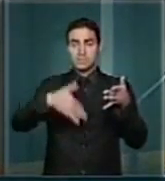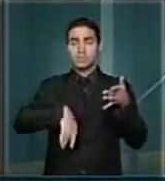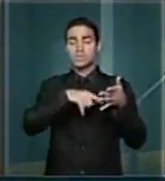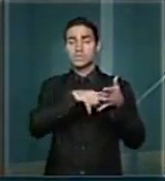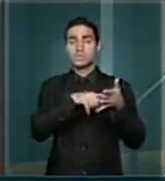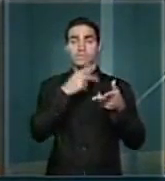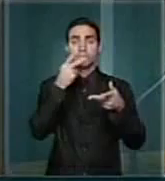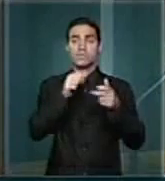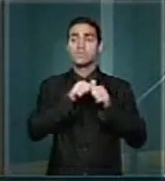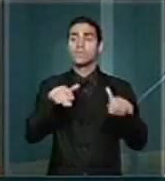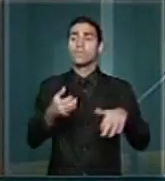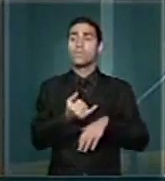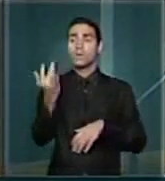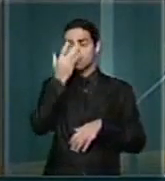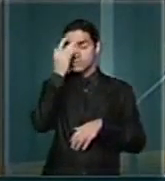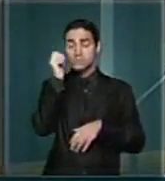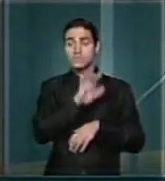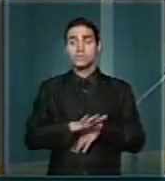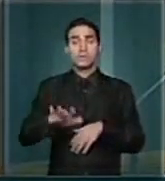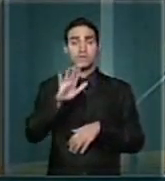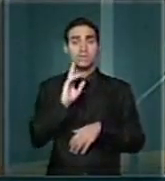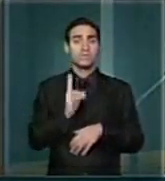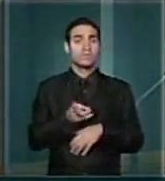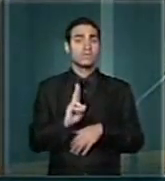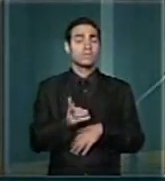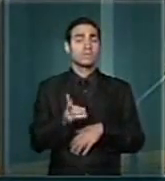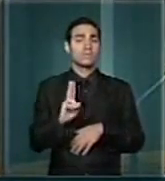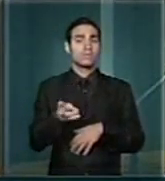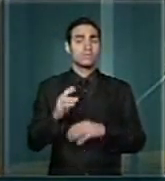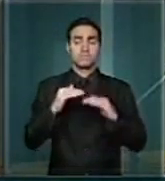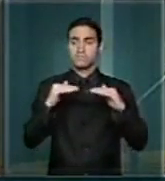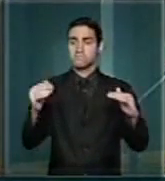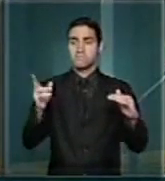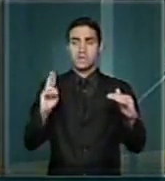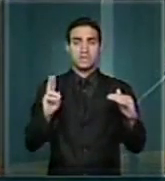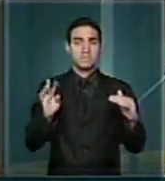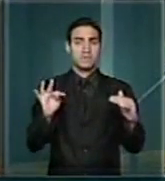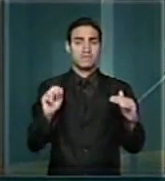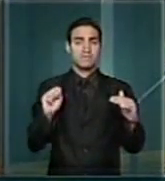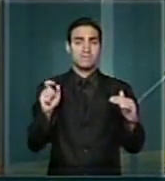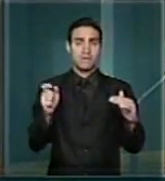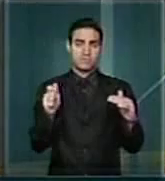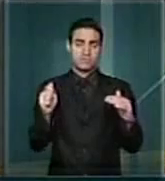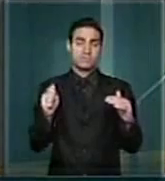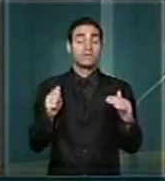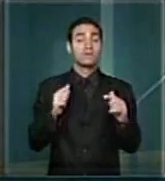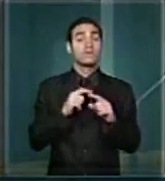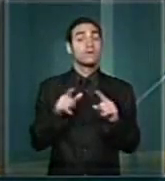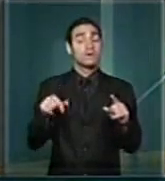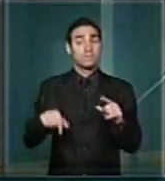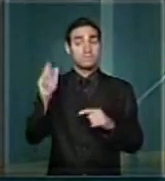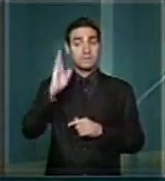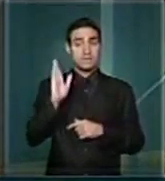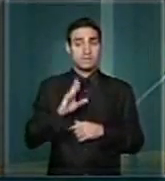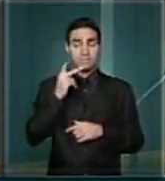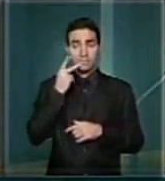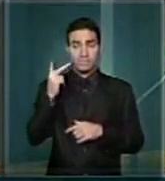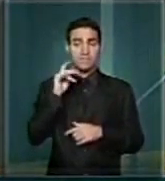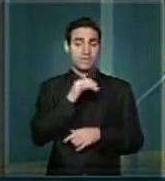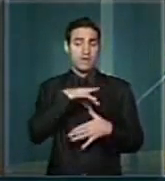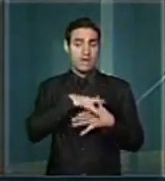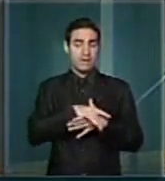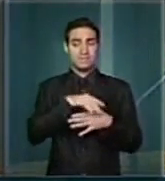incidência de infectados na população em geral se manteve estável no período. Segundo o Ministério, Brasil, o vírus atinge 0,6%